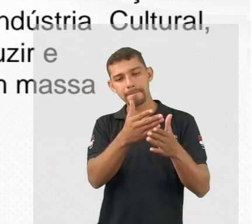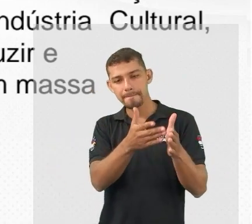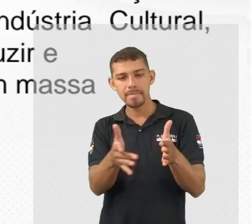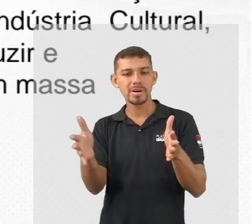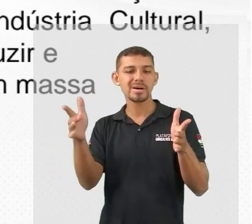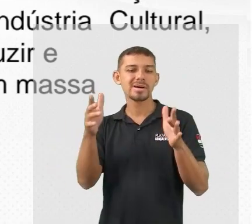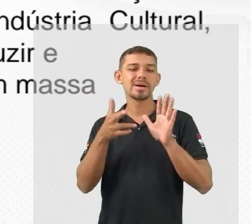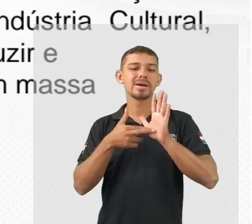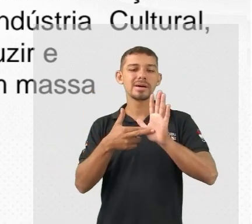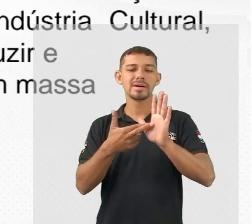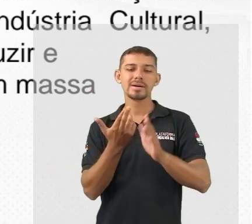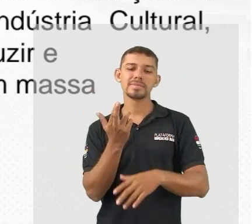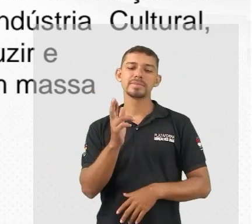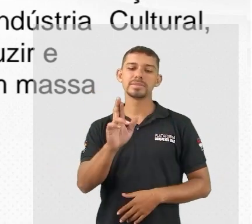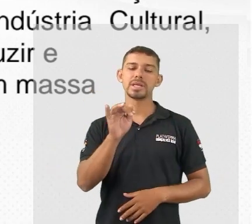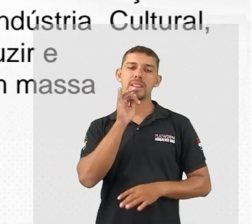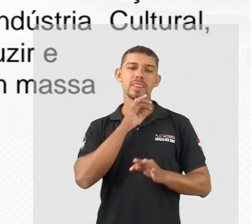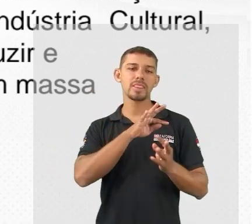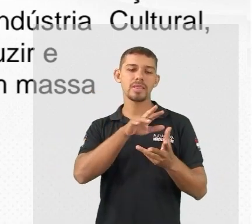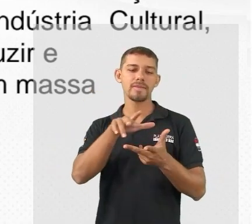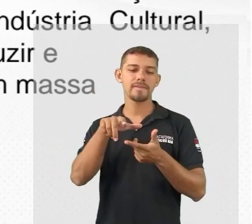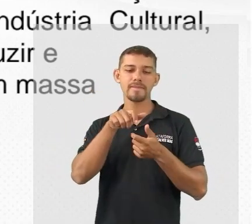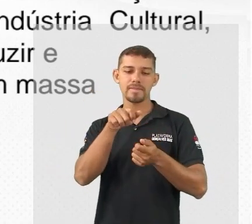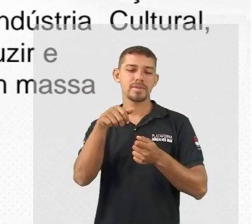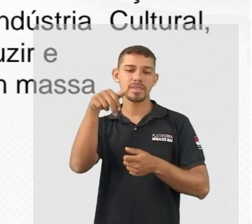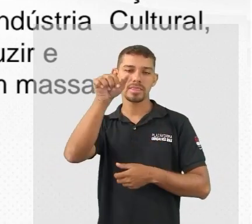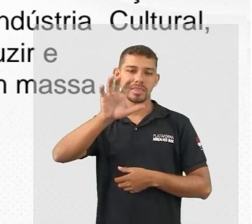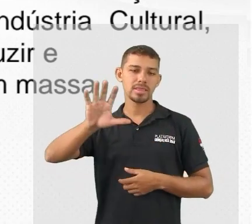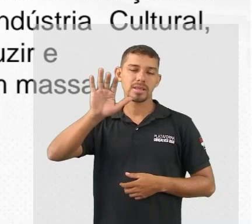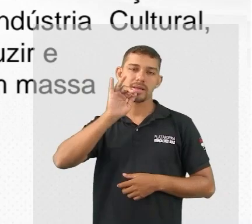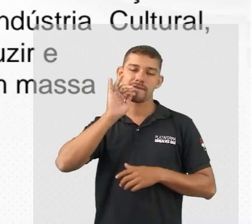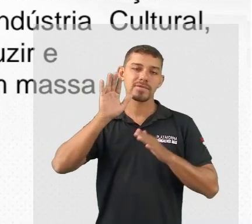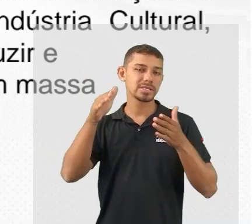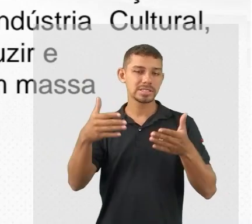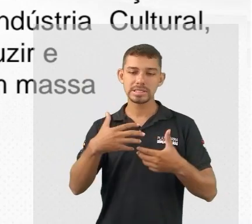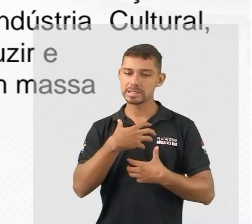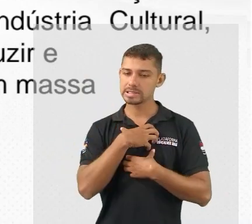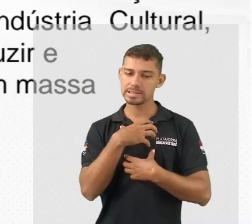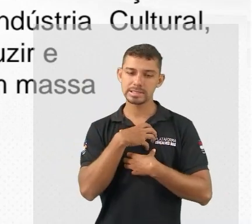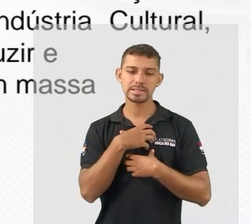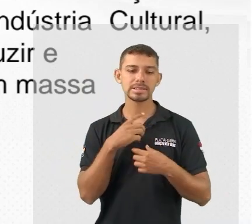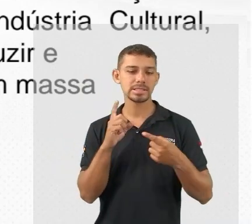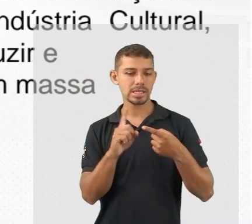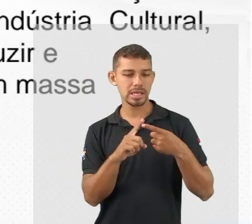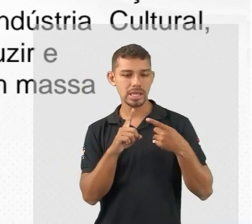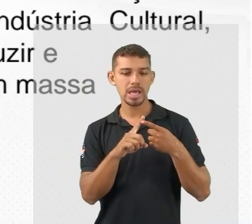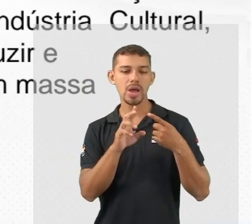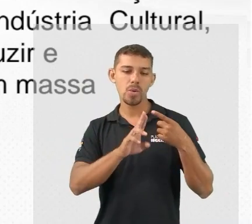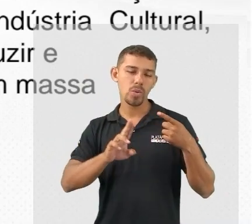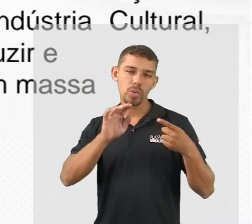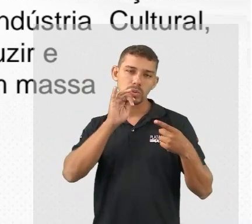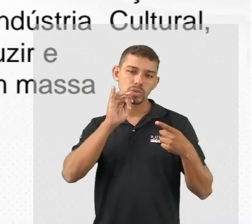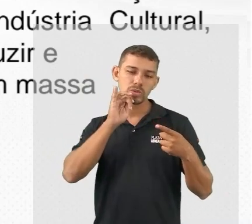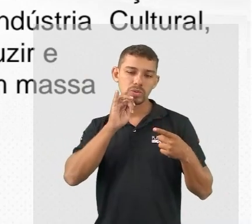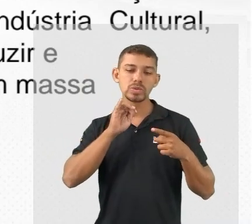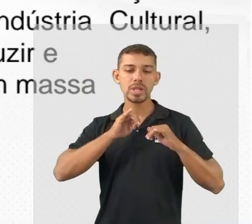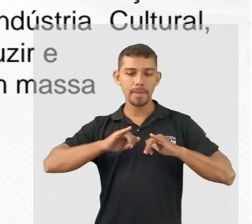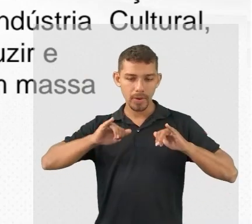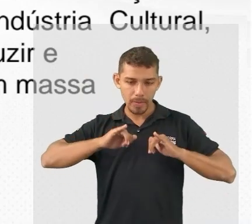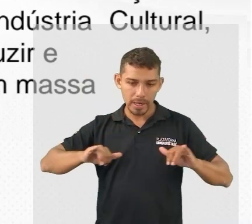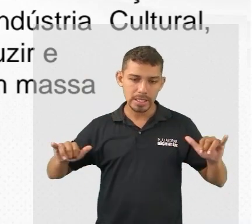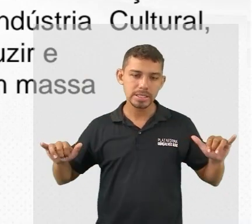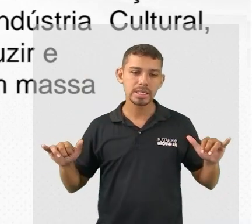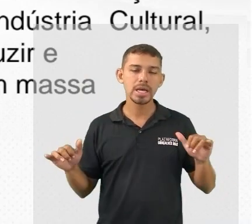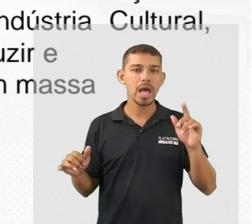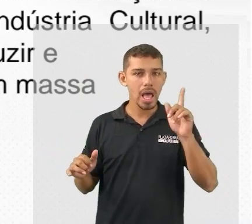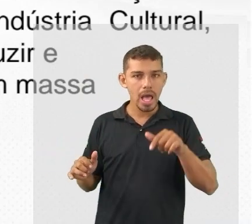que representariam, né, toda uma nação. E aí, nesse sentido, vem a calhar o uso, por exemplo, da propaganda,